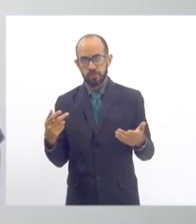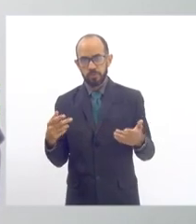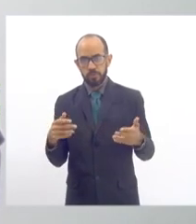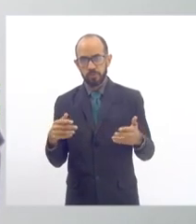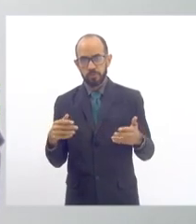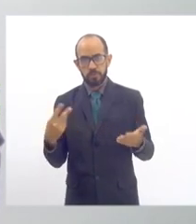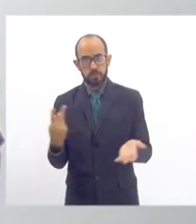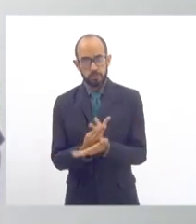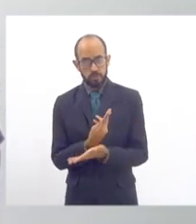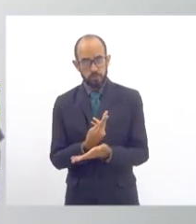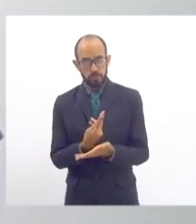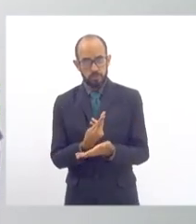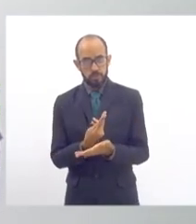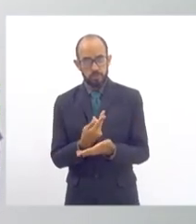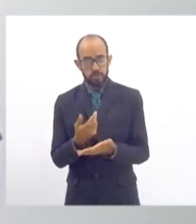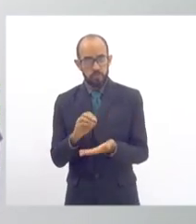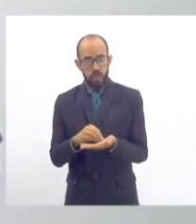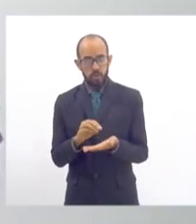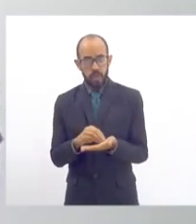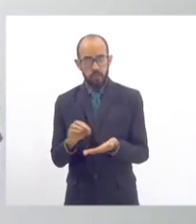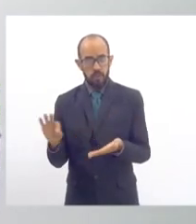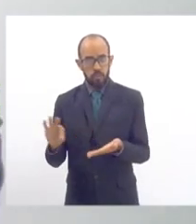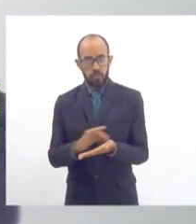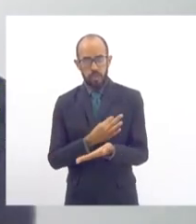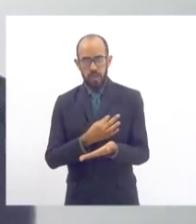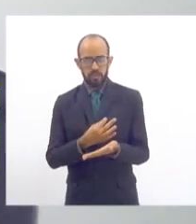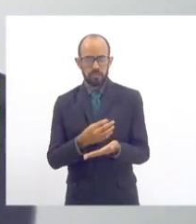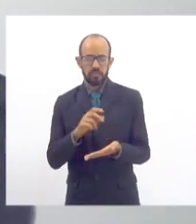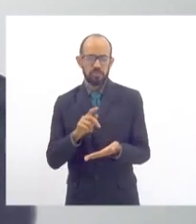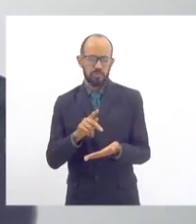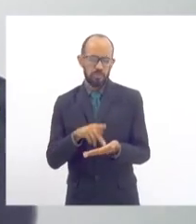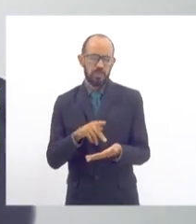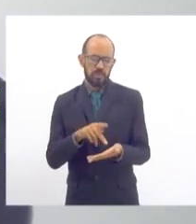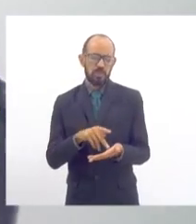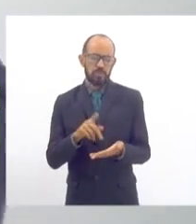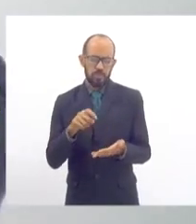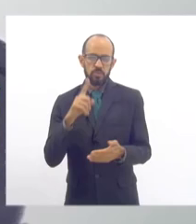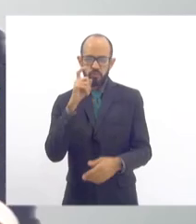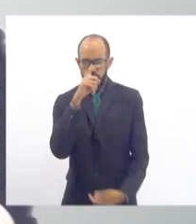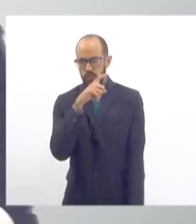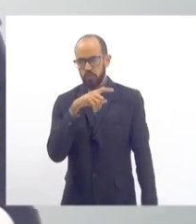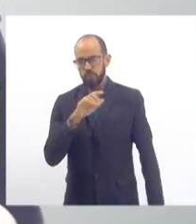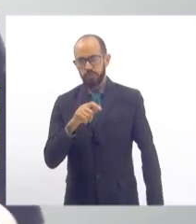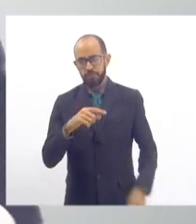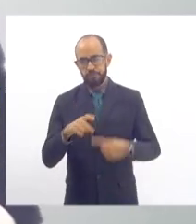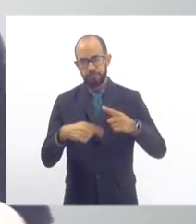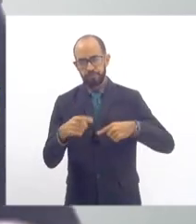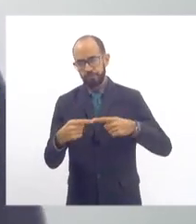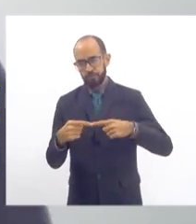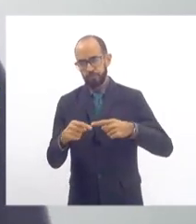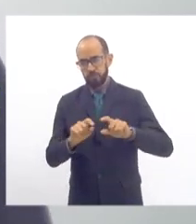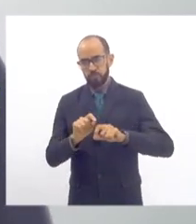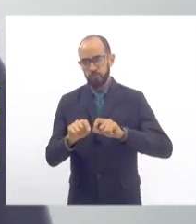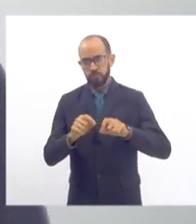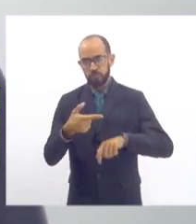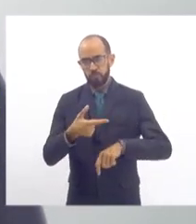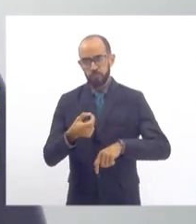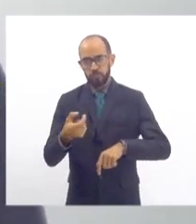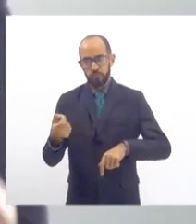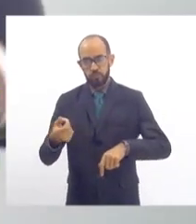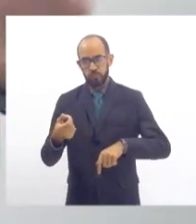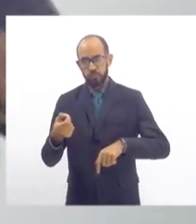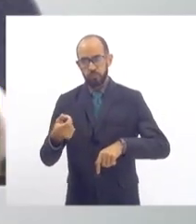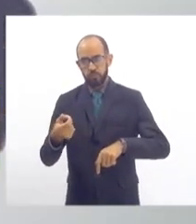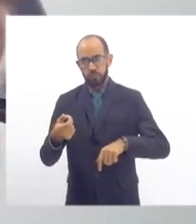encontrava, né? Sem contrato, realmente uma situação bem difícil. E logo em seguida, em 2020, surgiu a pandemia, onde as